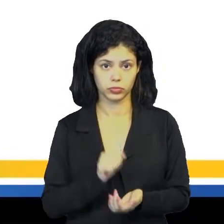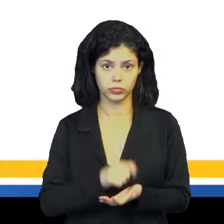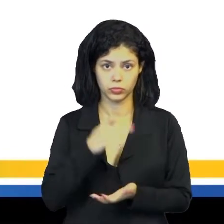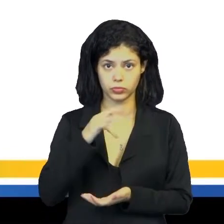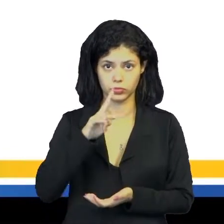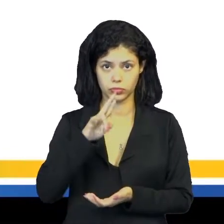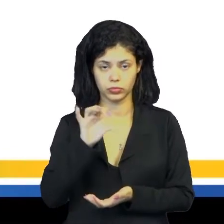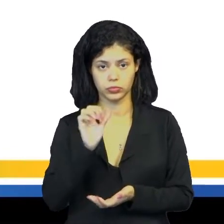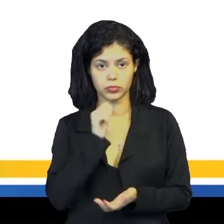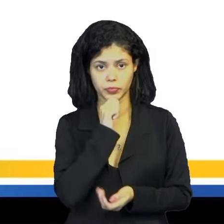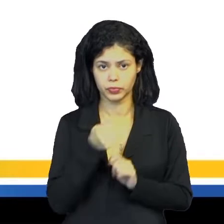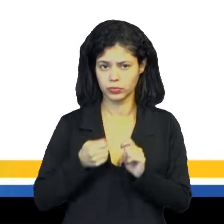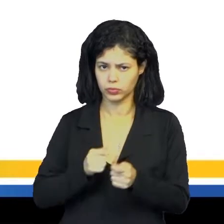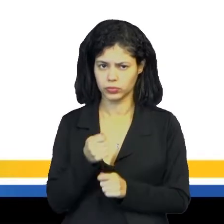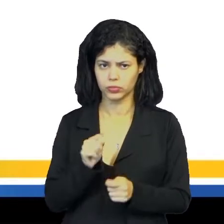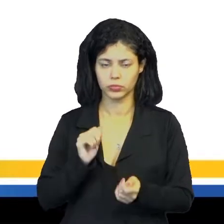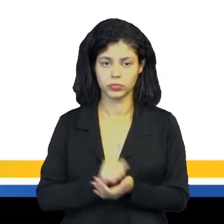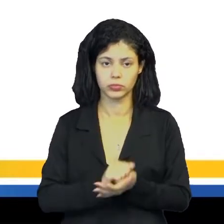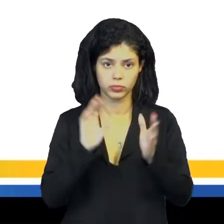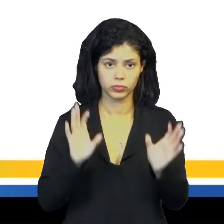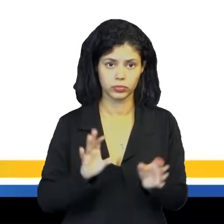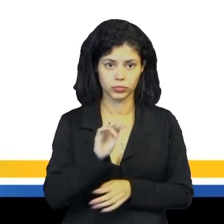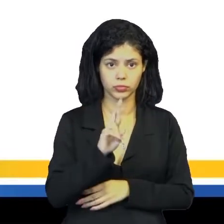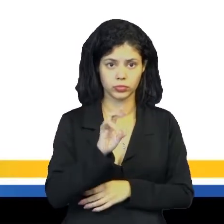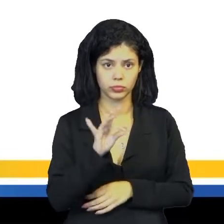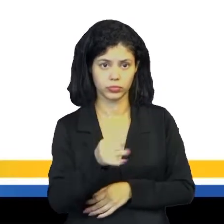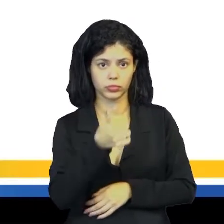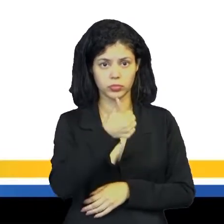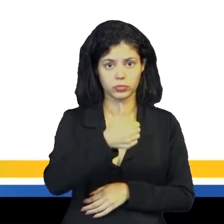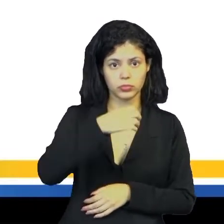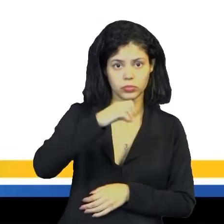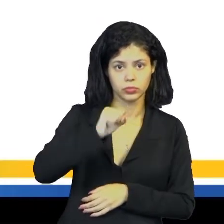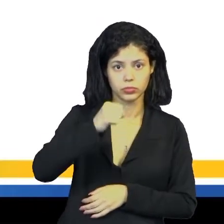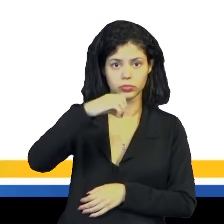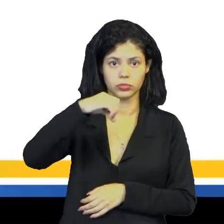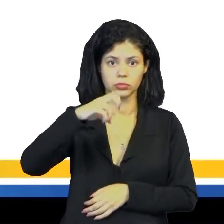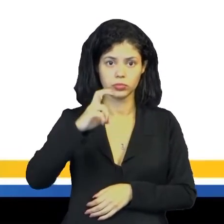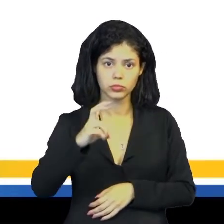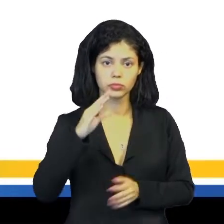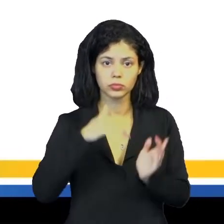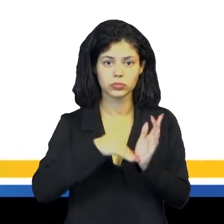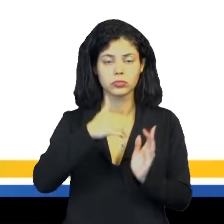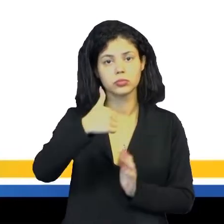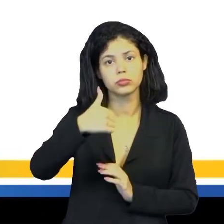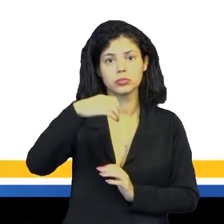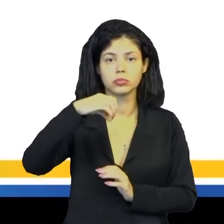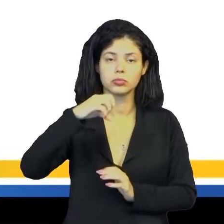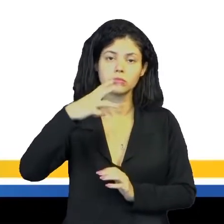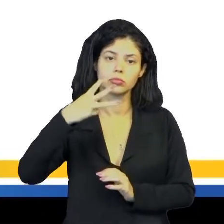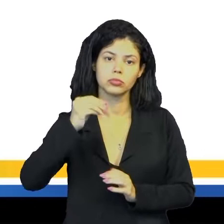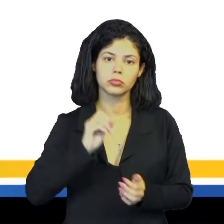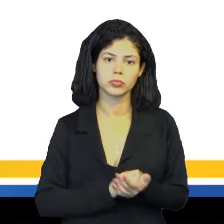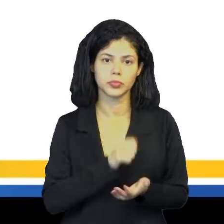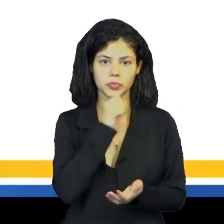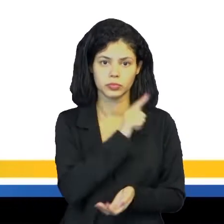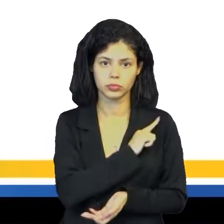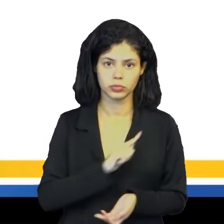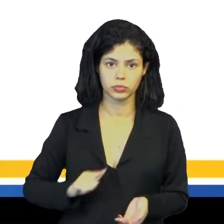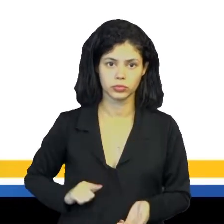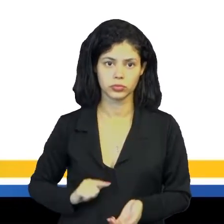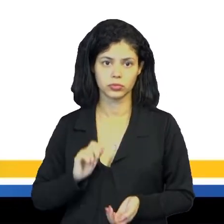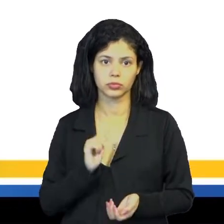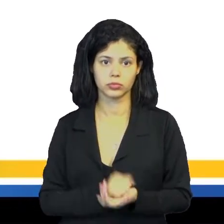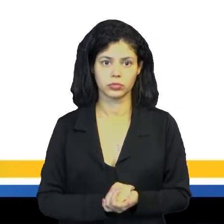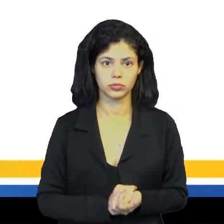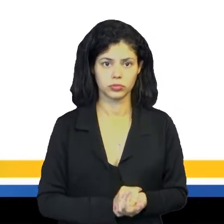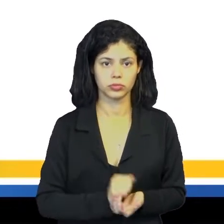predominaram. A República Oligárquica, que vai de 1895 a 1930, a gente tem o governo das